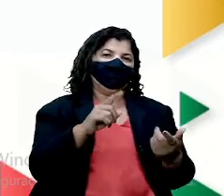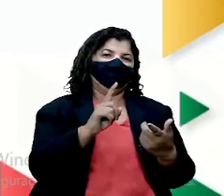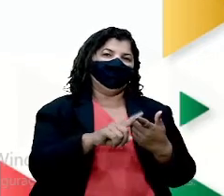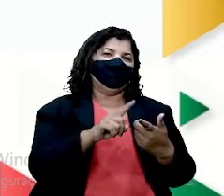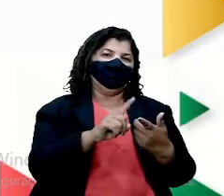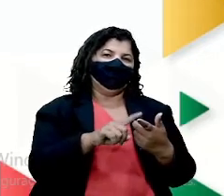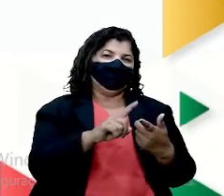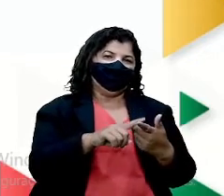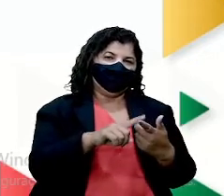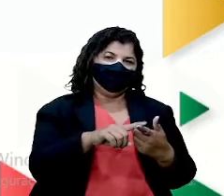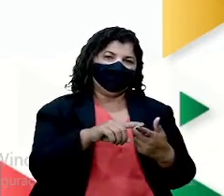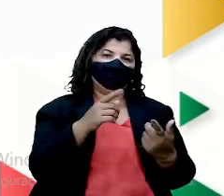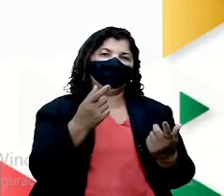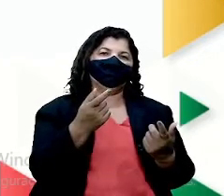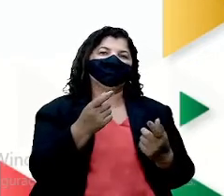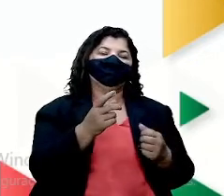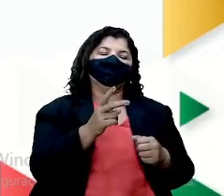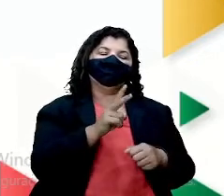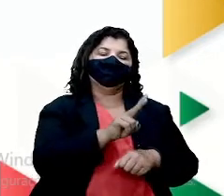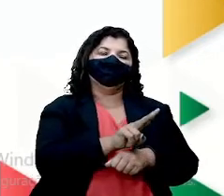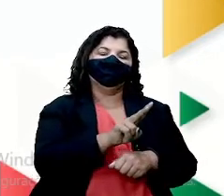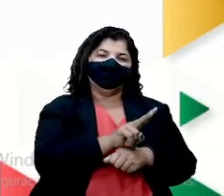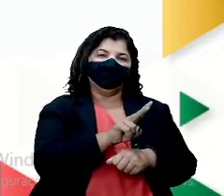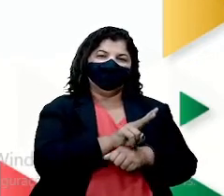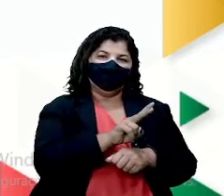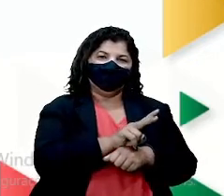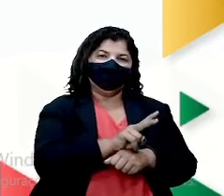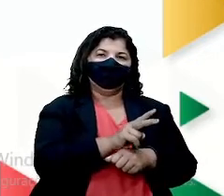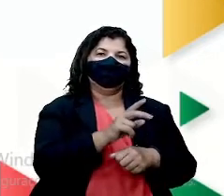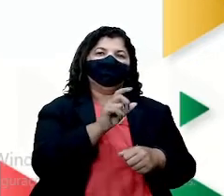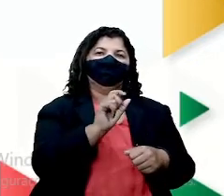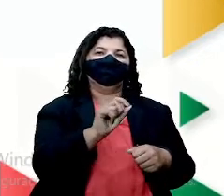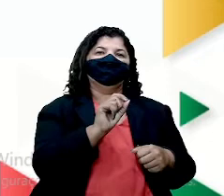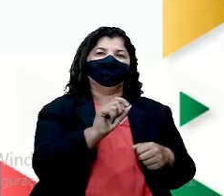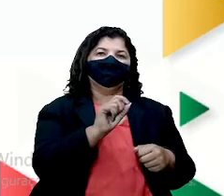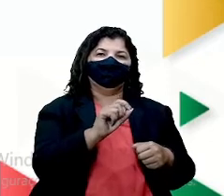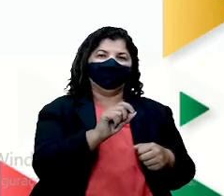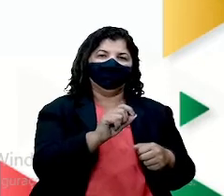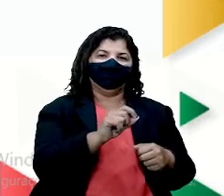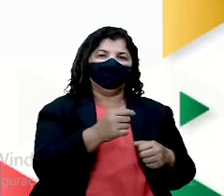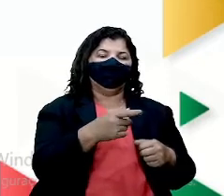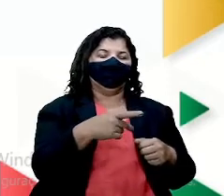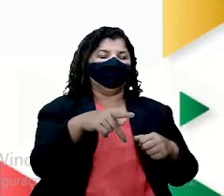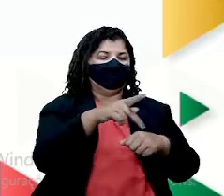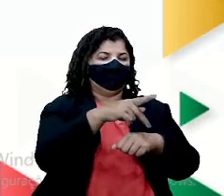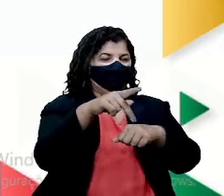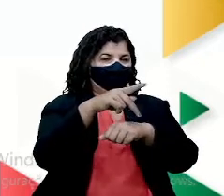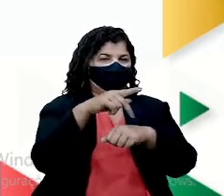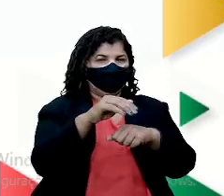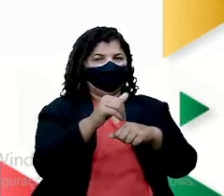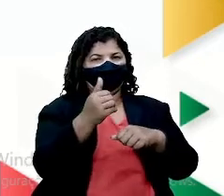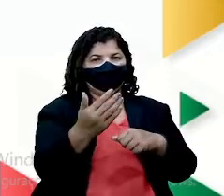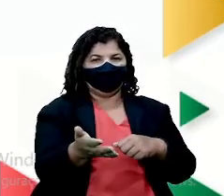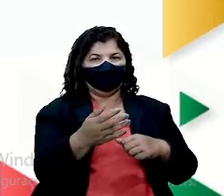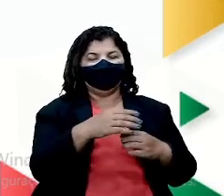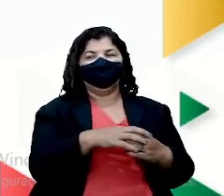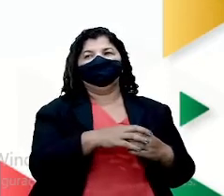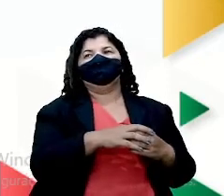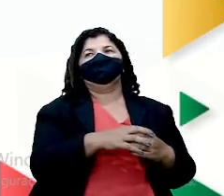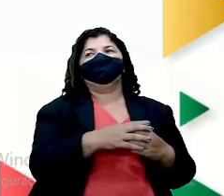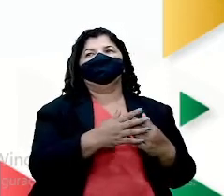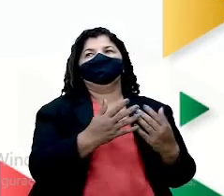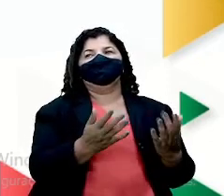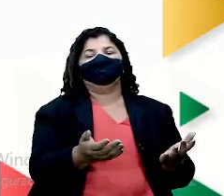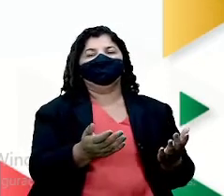nacionais, protegendo o quê? Protegendo-os da concorrência estrangeira. Recomendava-se, por exemplo, o aumento